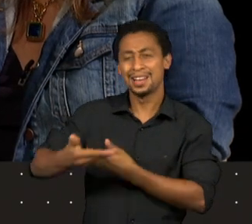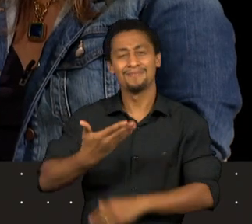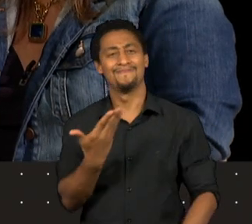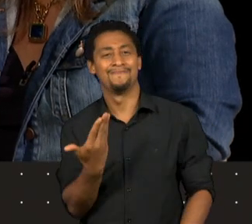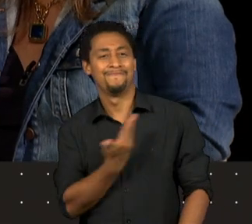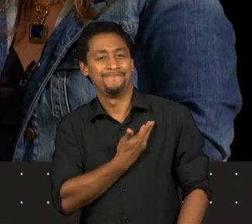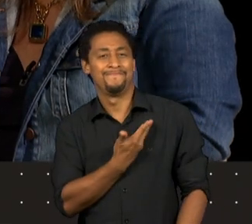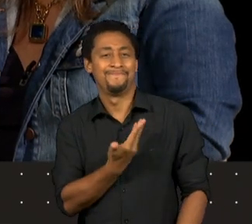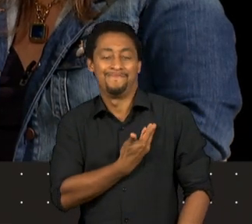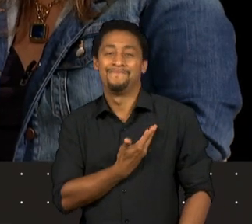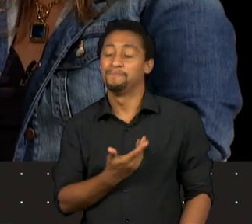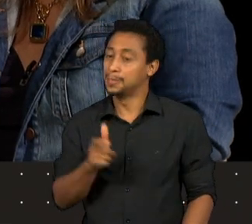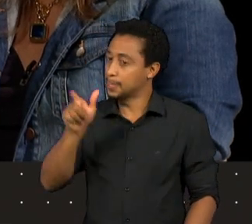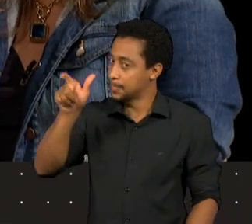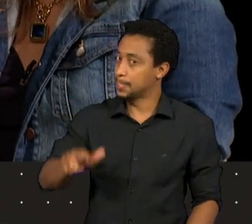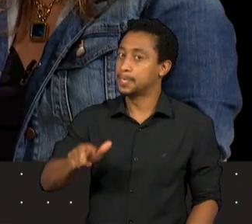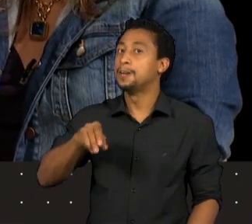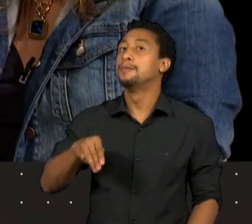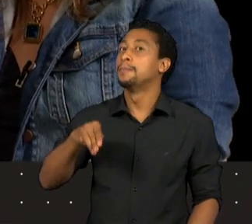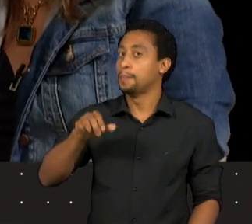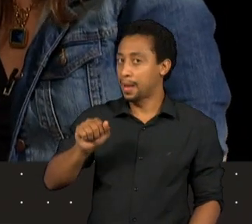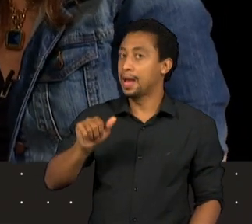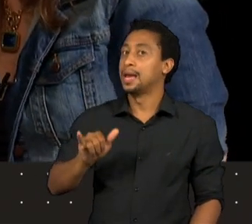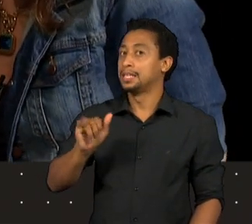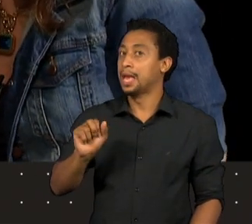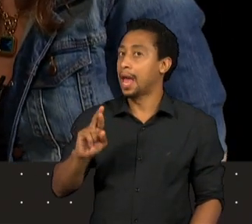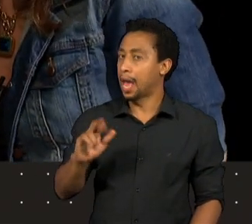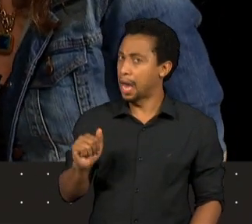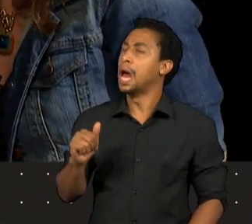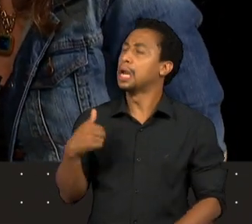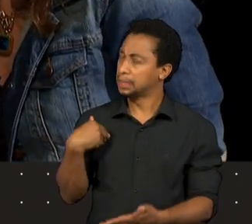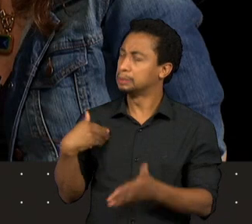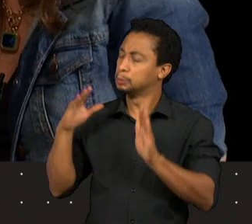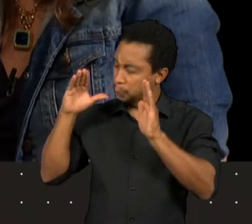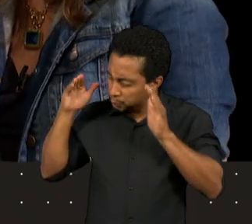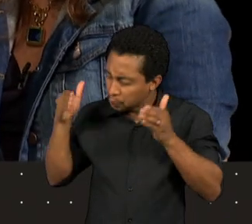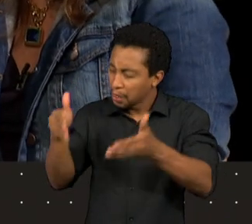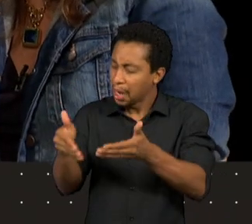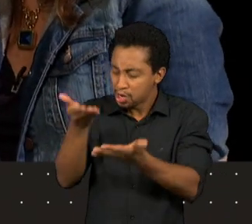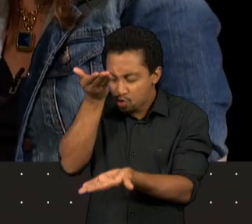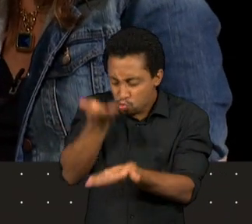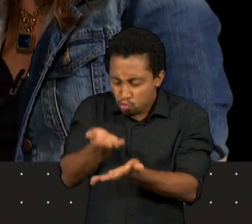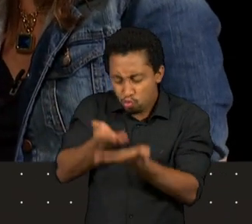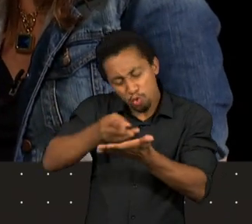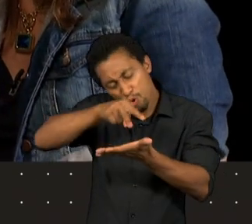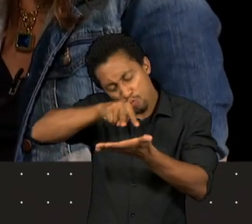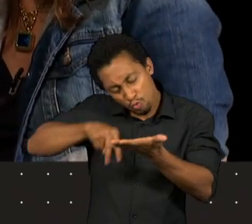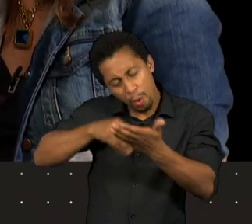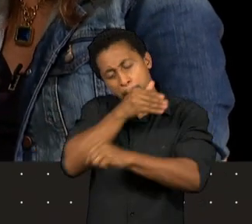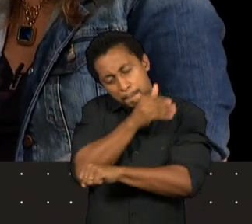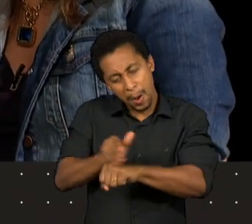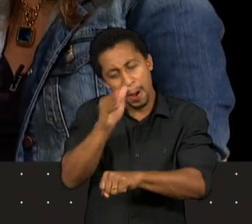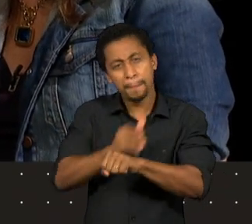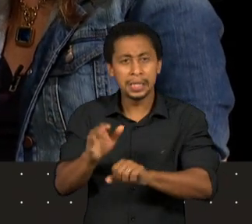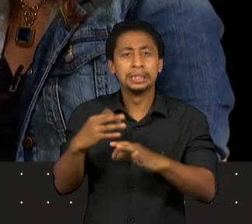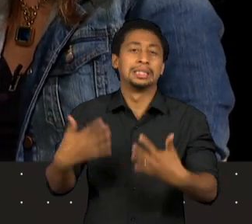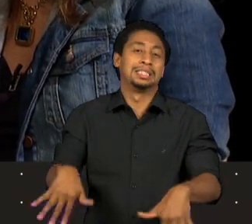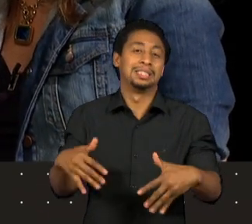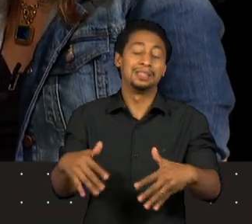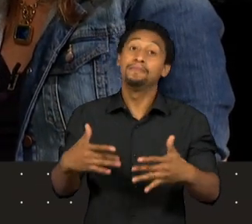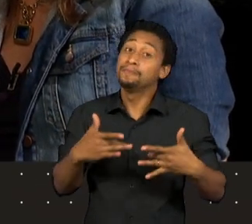uma atriz muito dedicada, ela é muito intensa, ela é muito compenetrada, ela é muito entregue, é muito generosa,